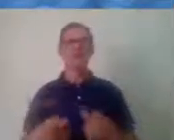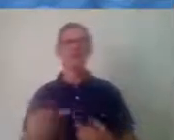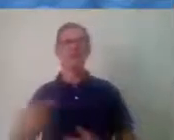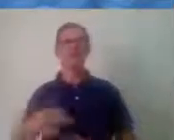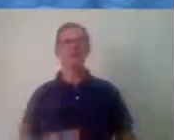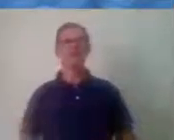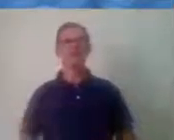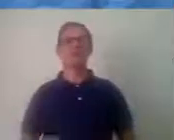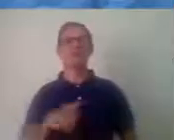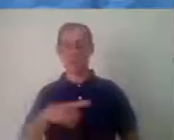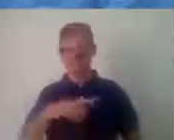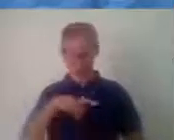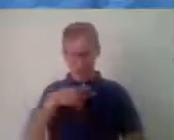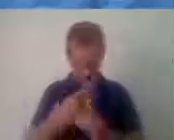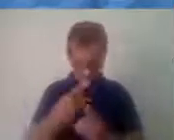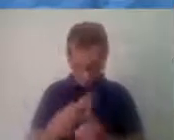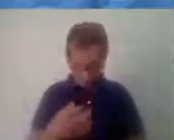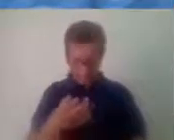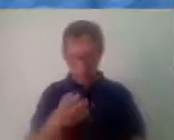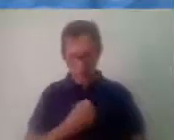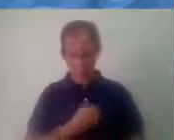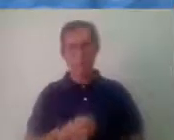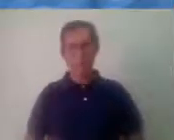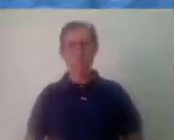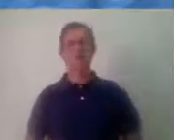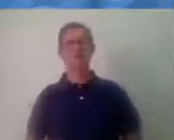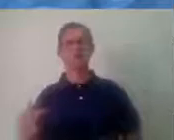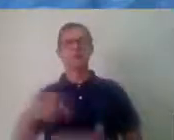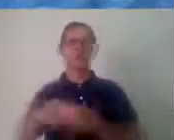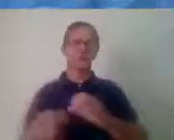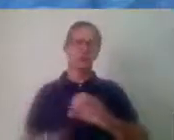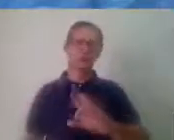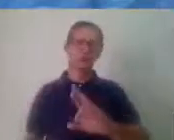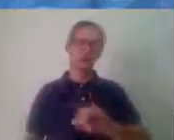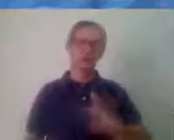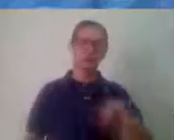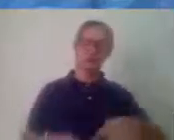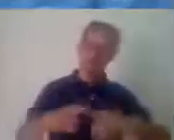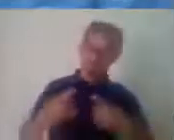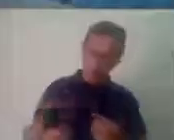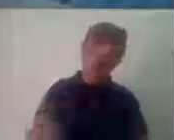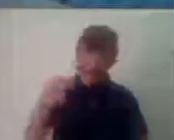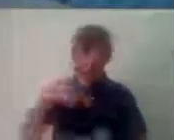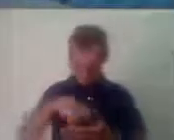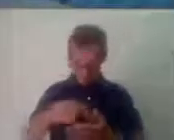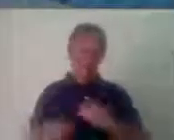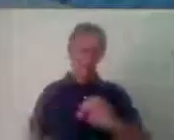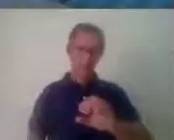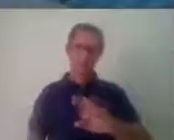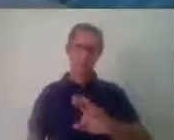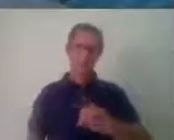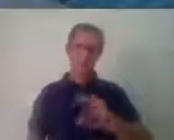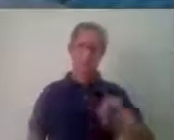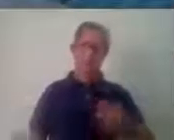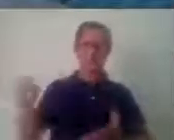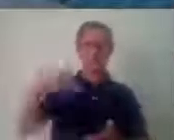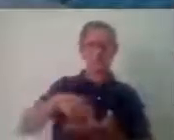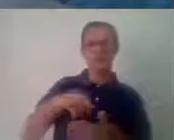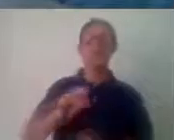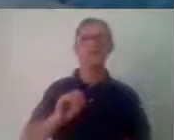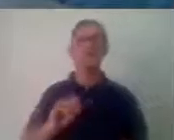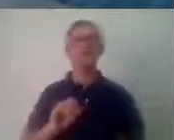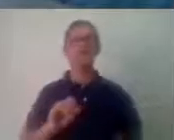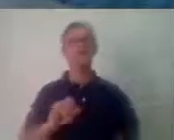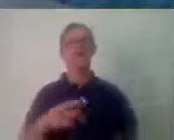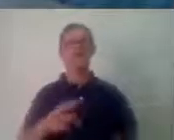passo, você tem que encontrar o ponto crítico. O que é ponto crítico, professora? O ponto crítico é aquele ponto em que